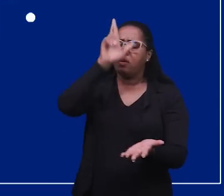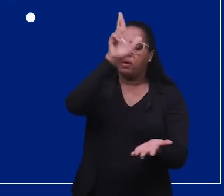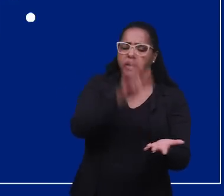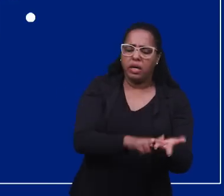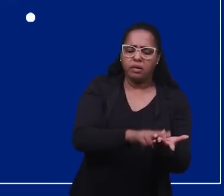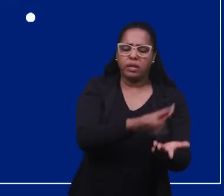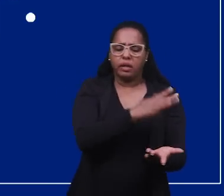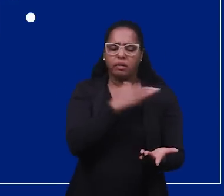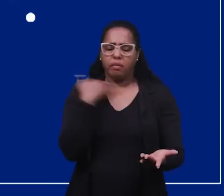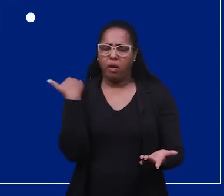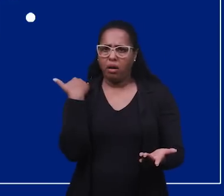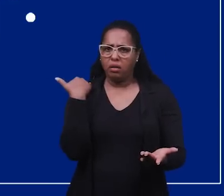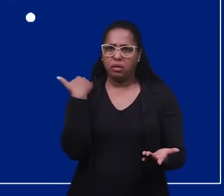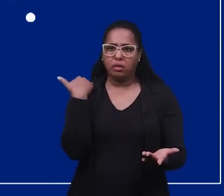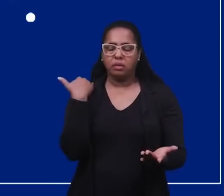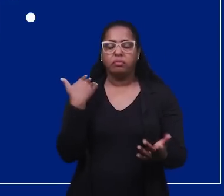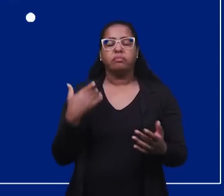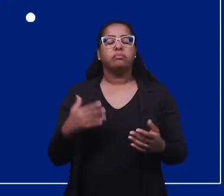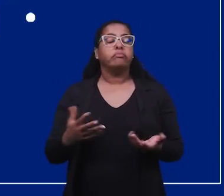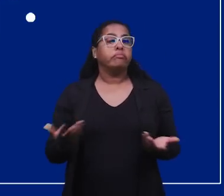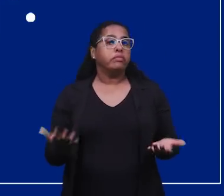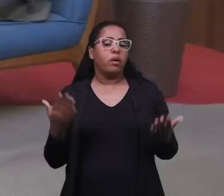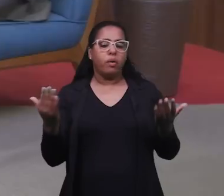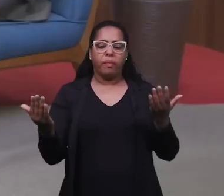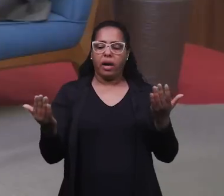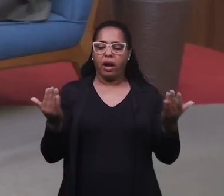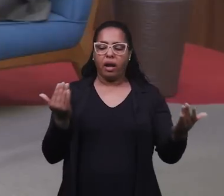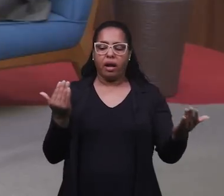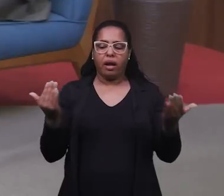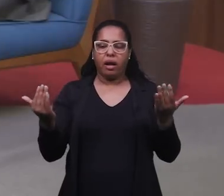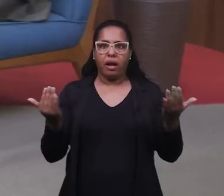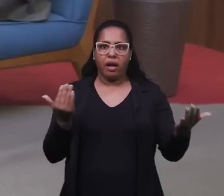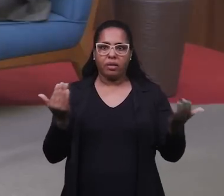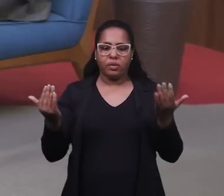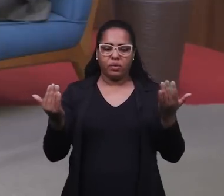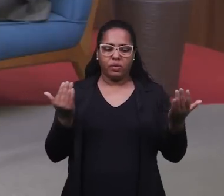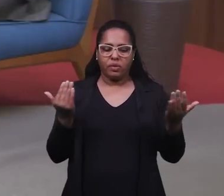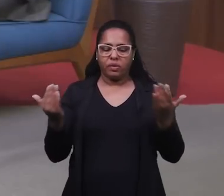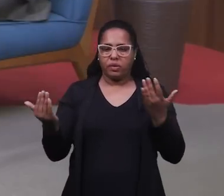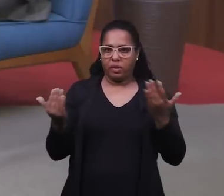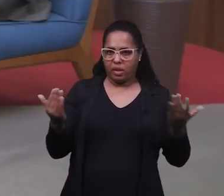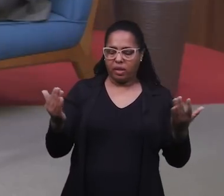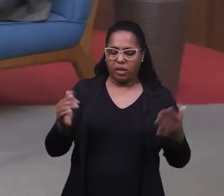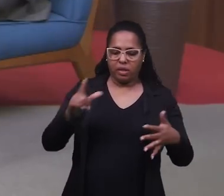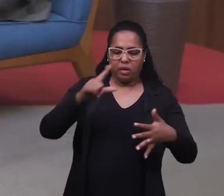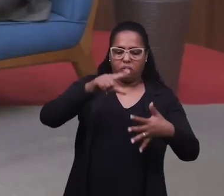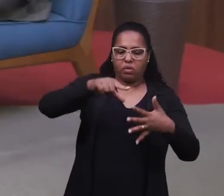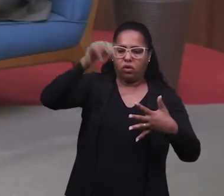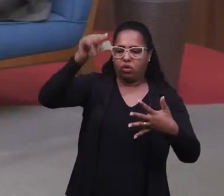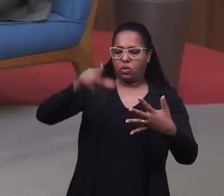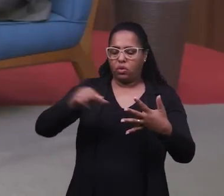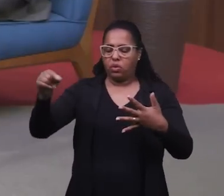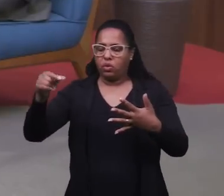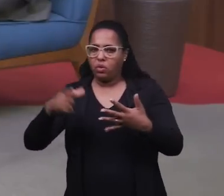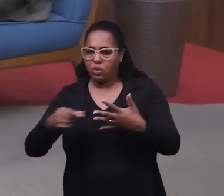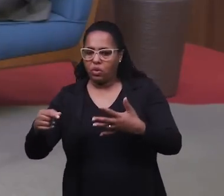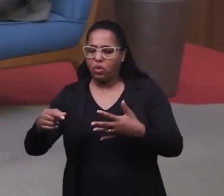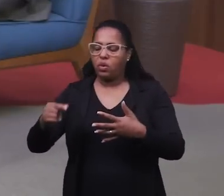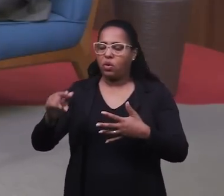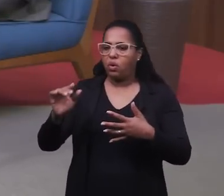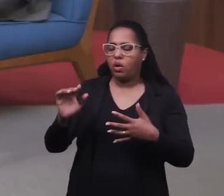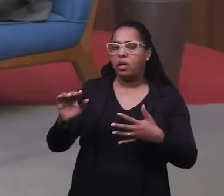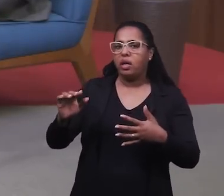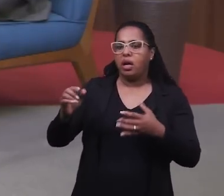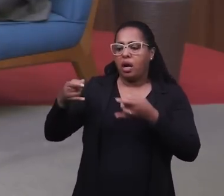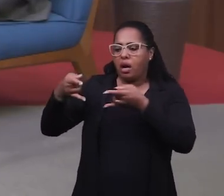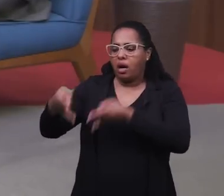caminhos da morte. Nessa associação que entre essas alternativas, cidades, ruas,